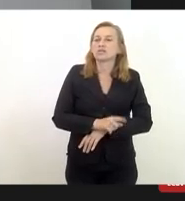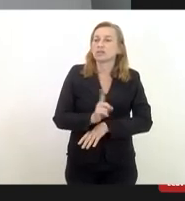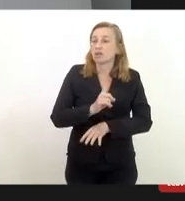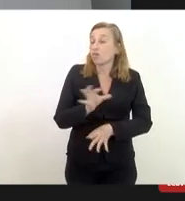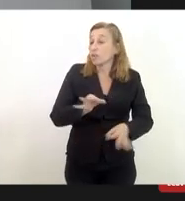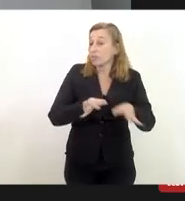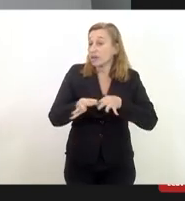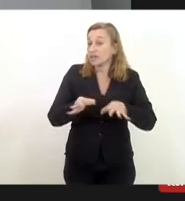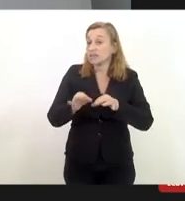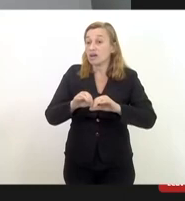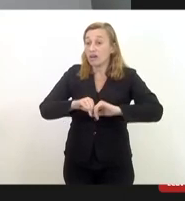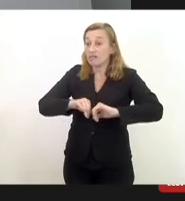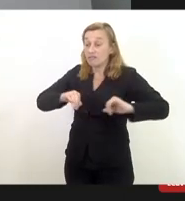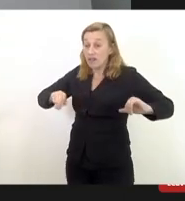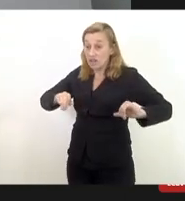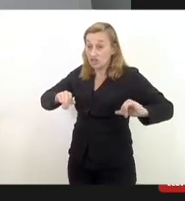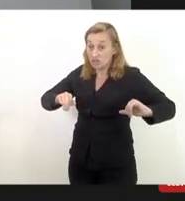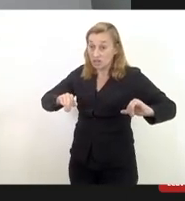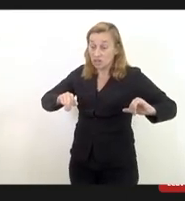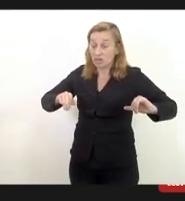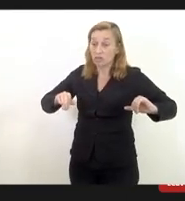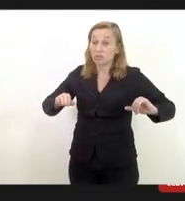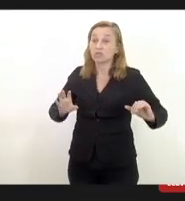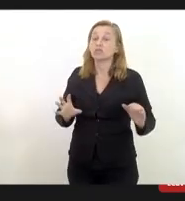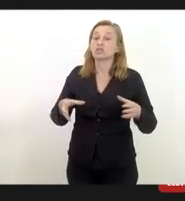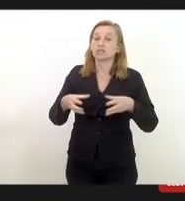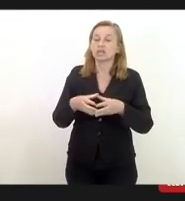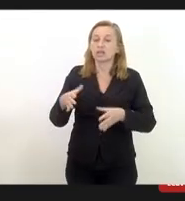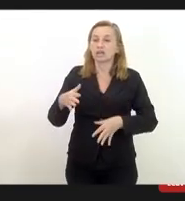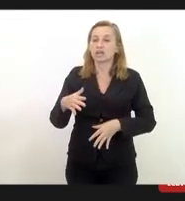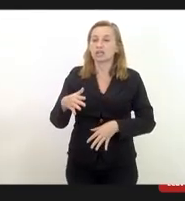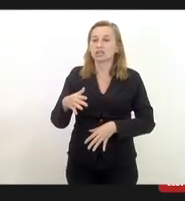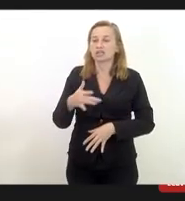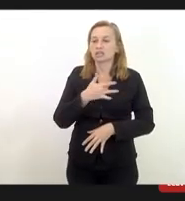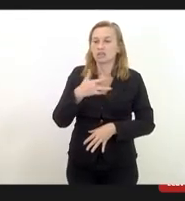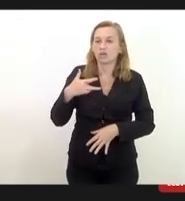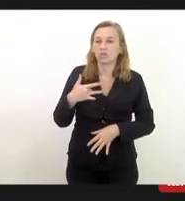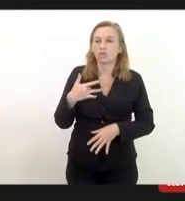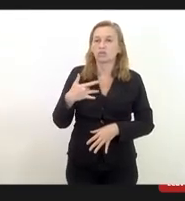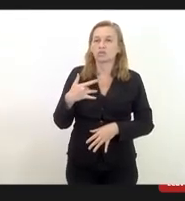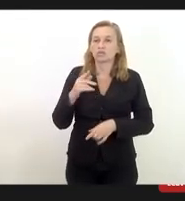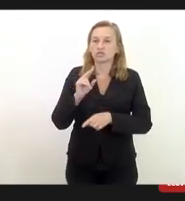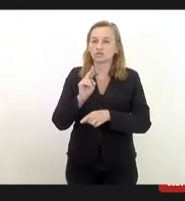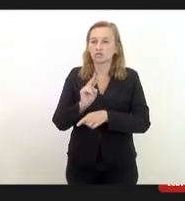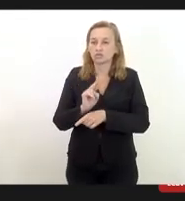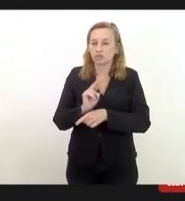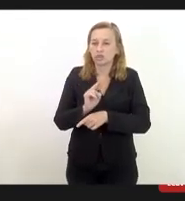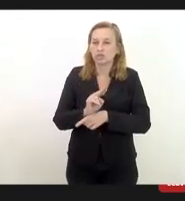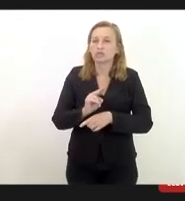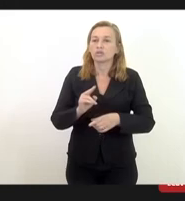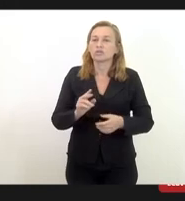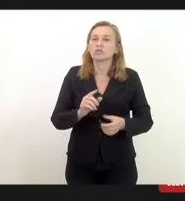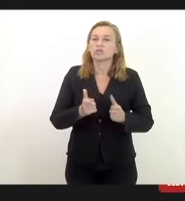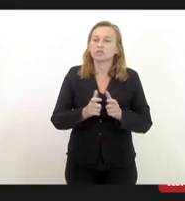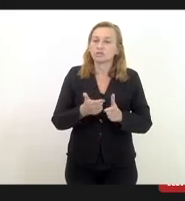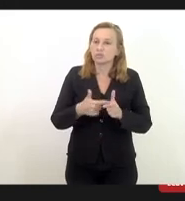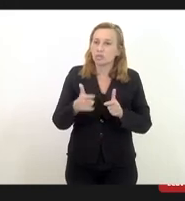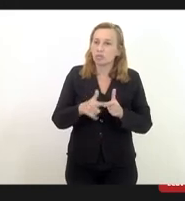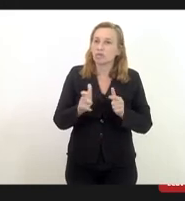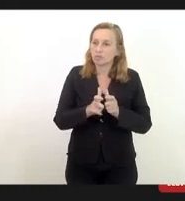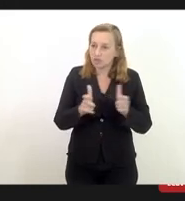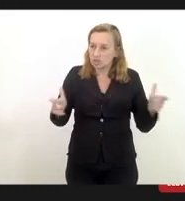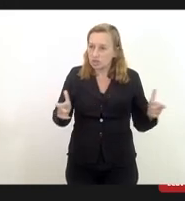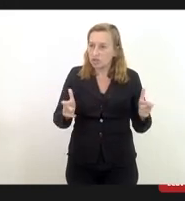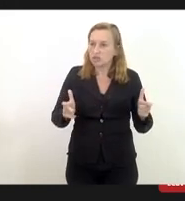o afastamento dos agentes de saúde, um dos grandes enfrentamentos para